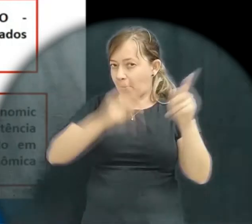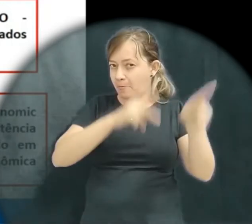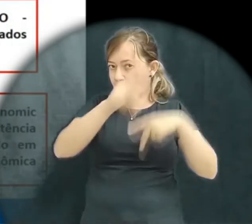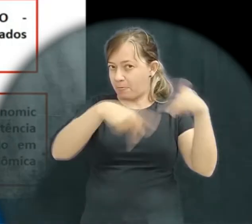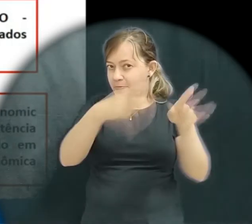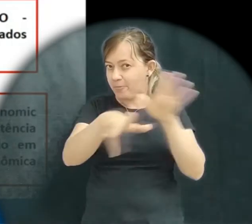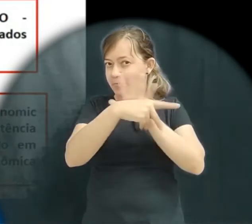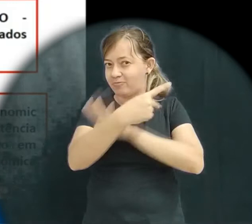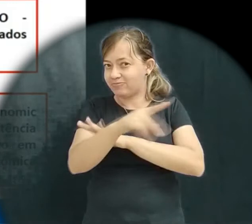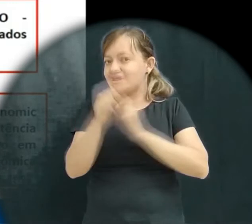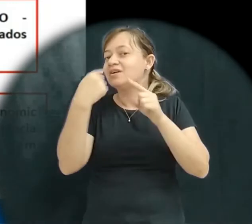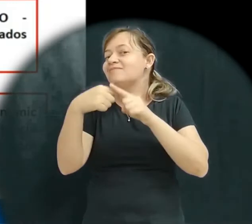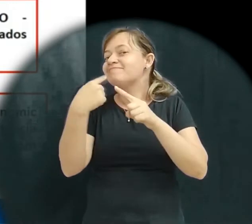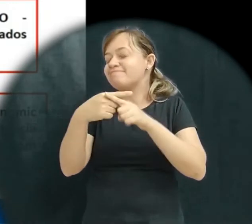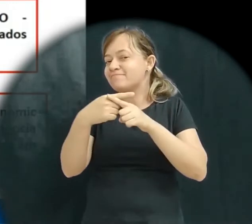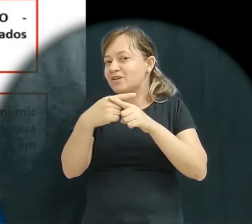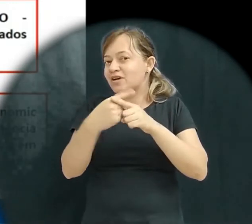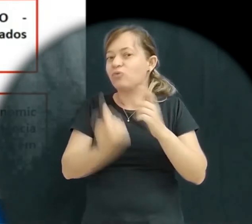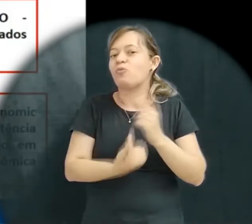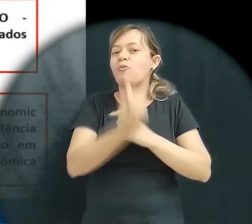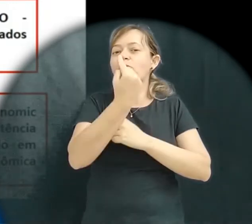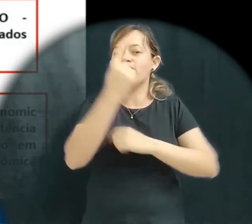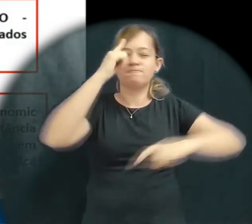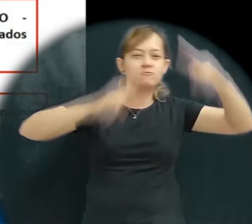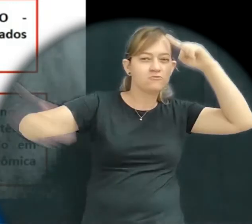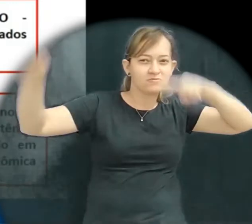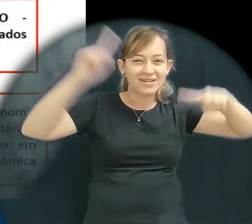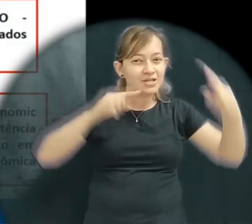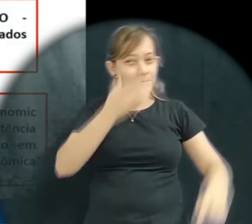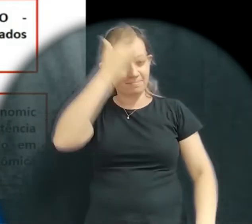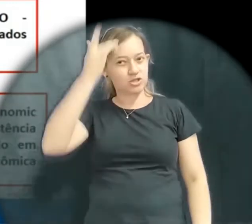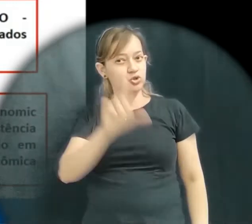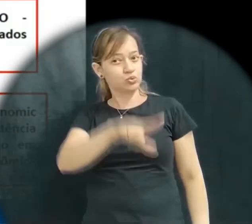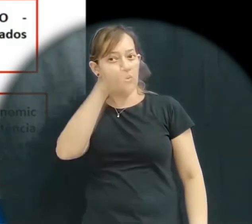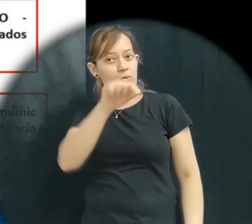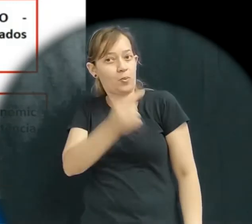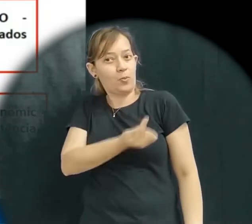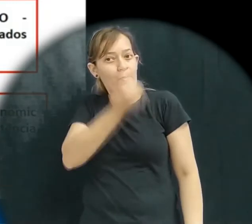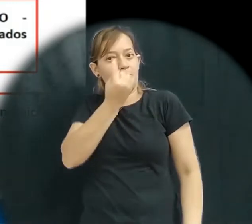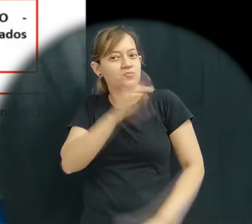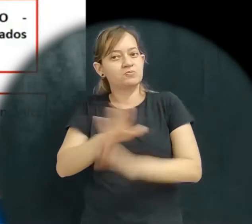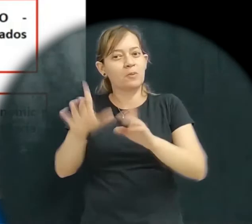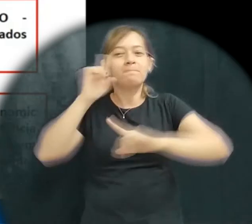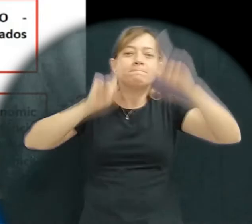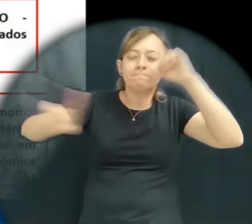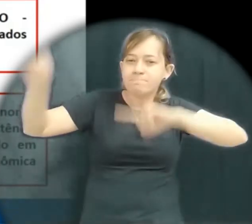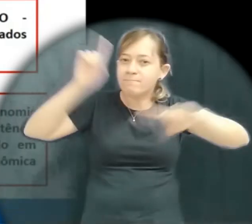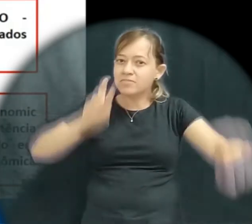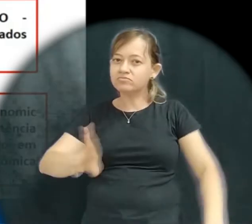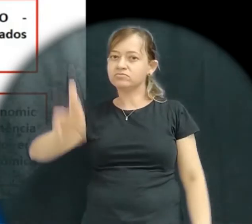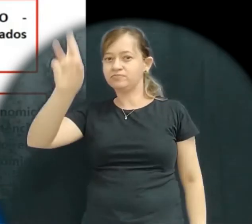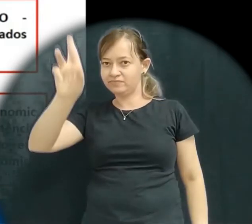popular, em que só um partido manda e só uma pessoa que manda no partido. Então